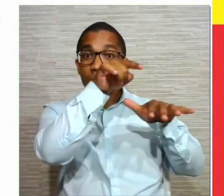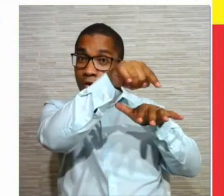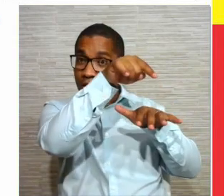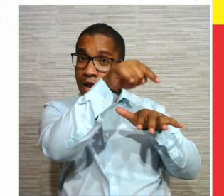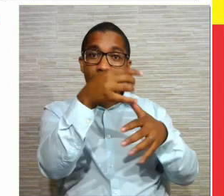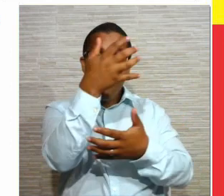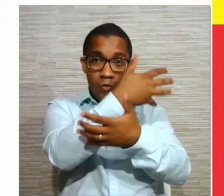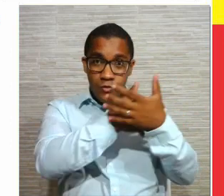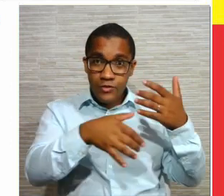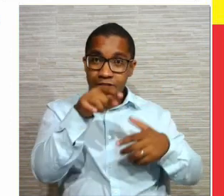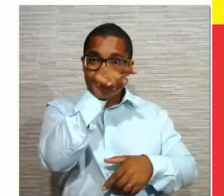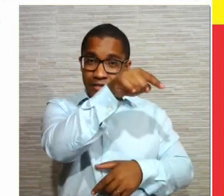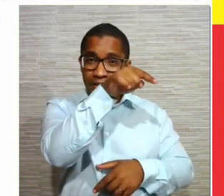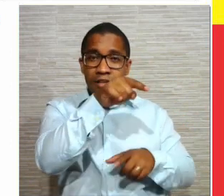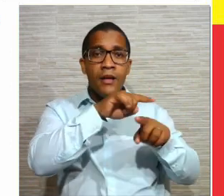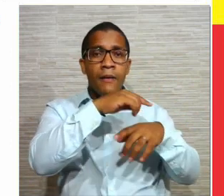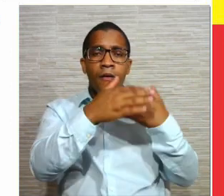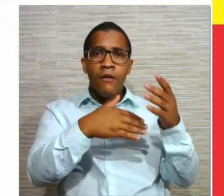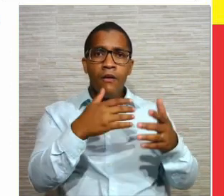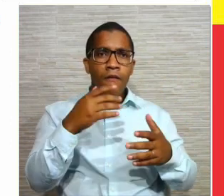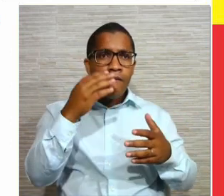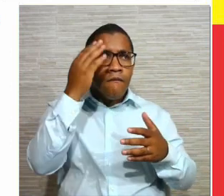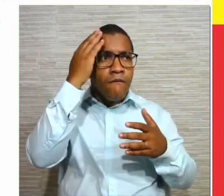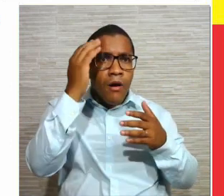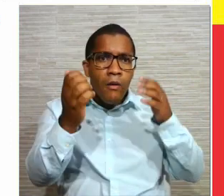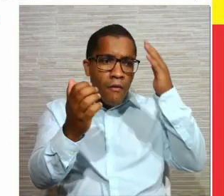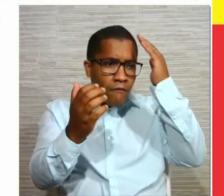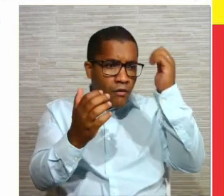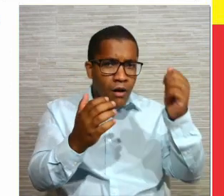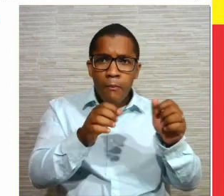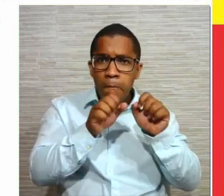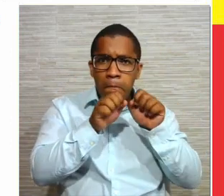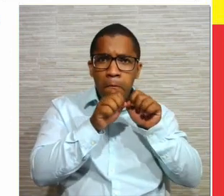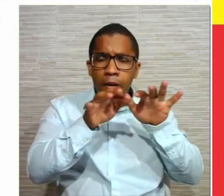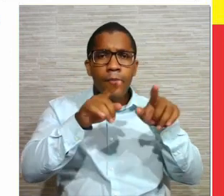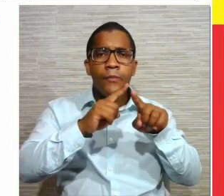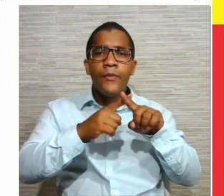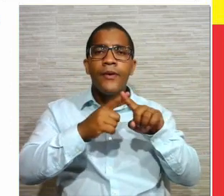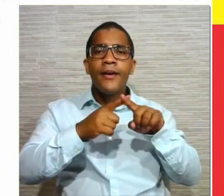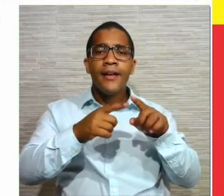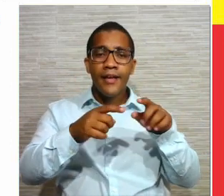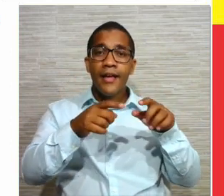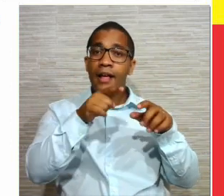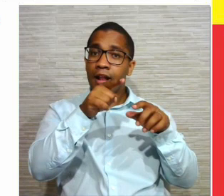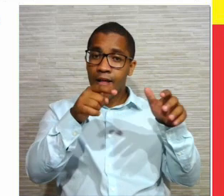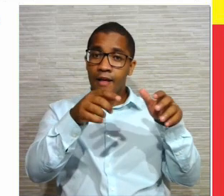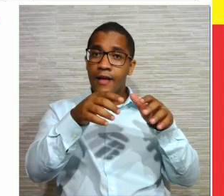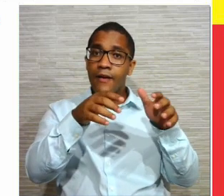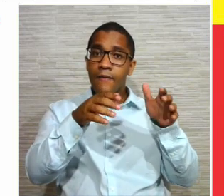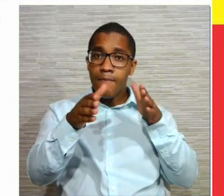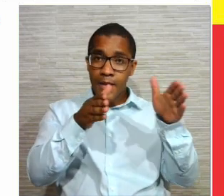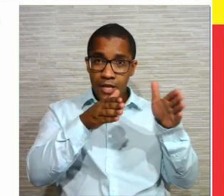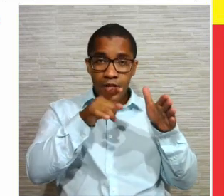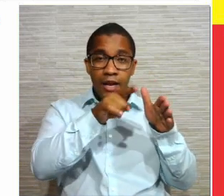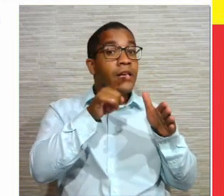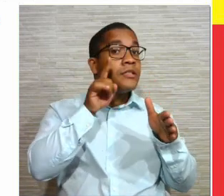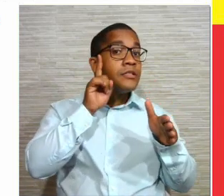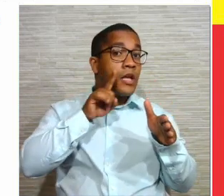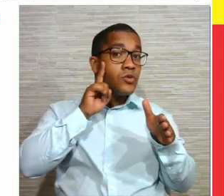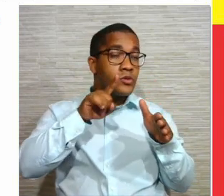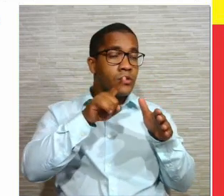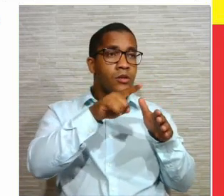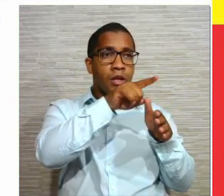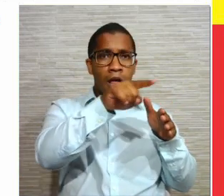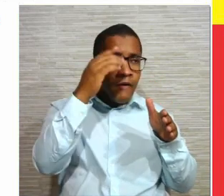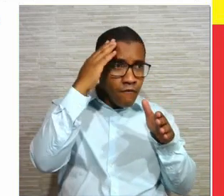nos Estados Unidos e fazendo um grande sucesso, né? Então, porque era um período, né, que o que se fazia sucesso nos Estados